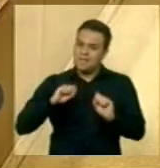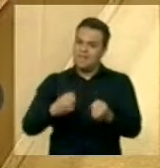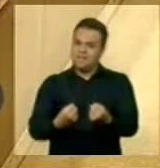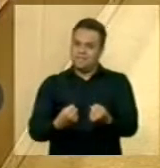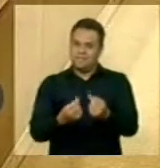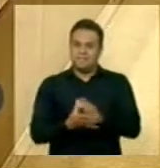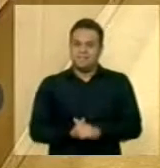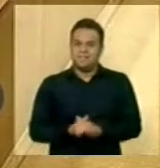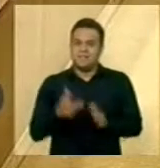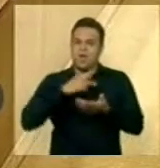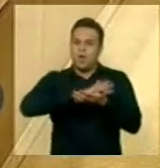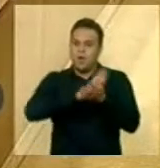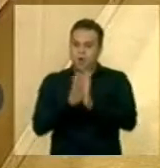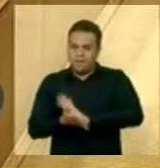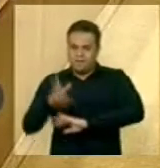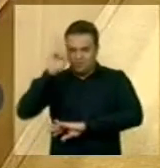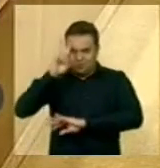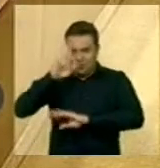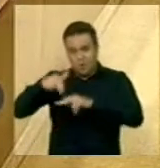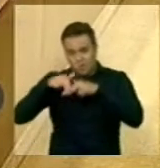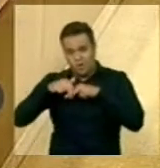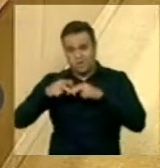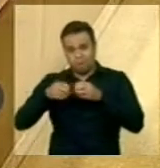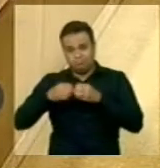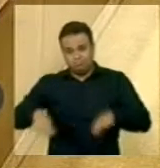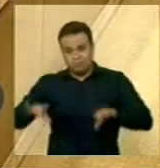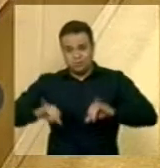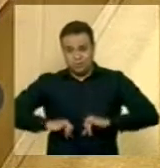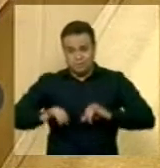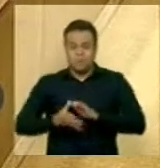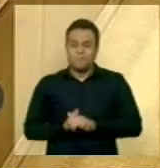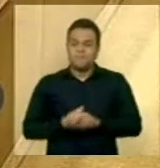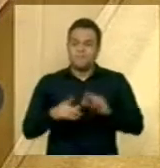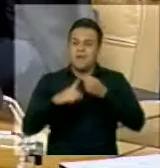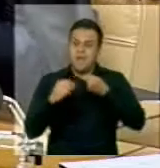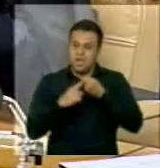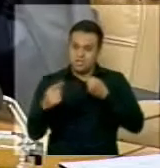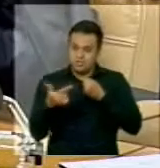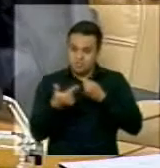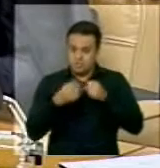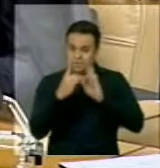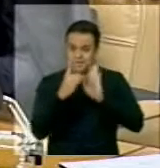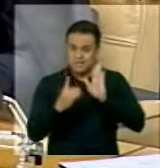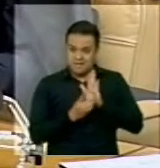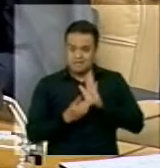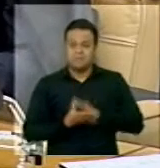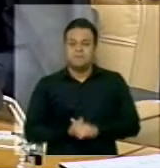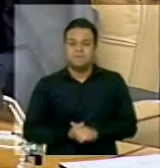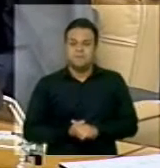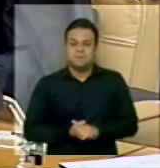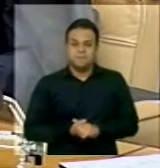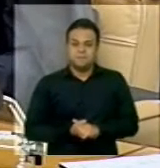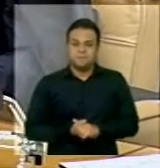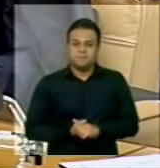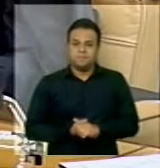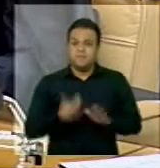à opressão histórica sofrida. É o teor do artigo 2º desse decreto. A